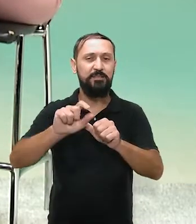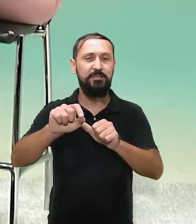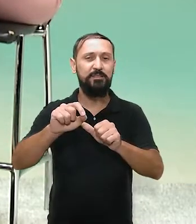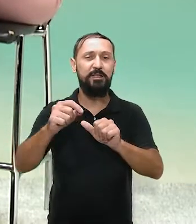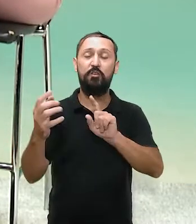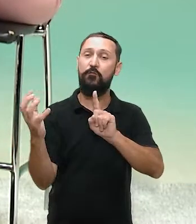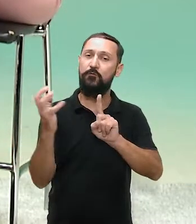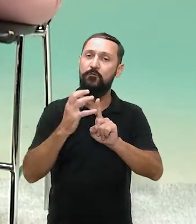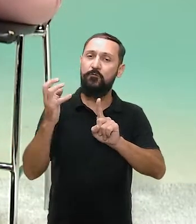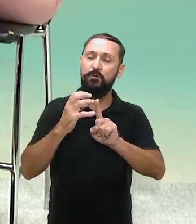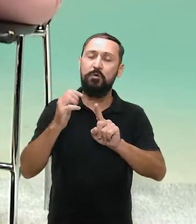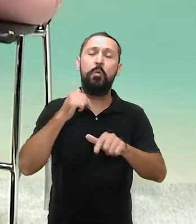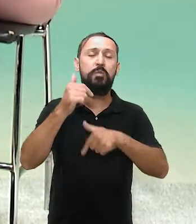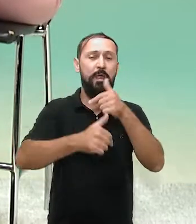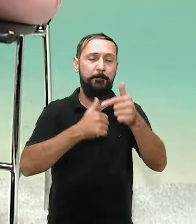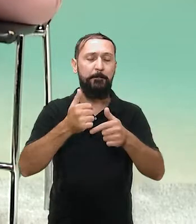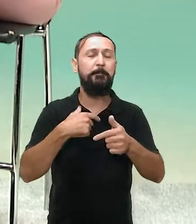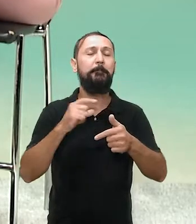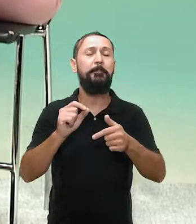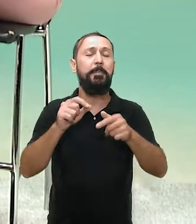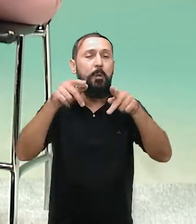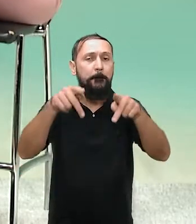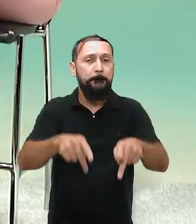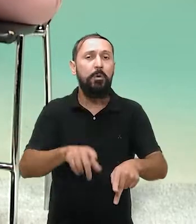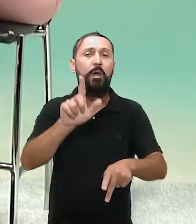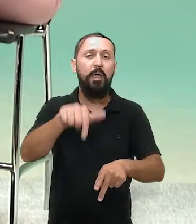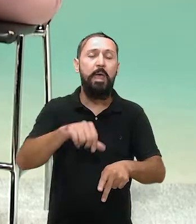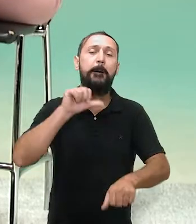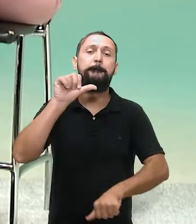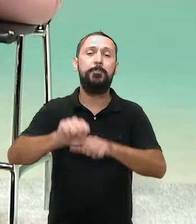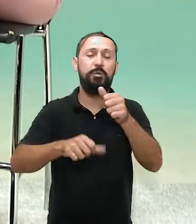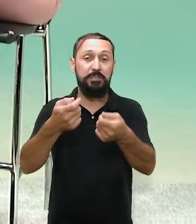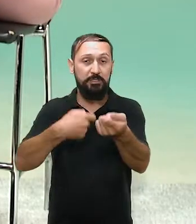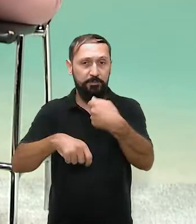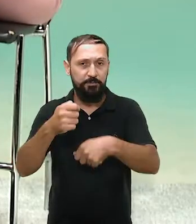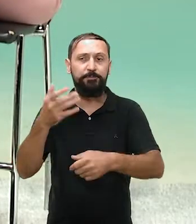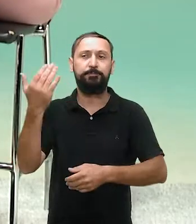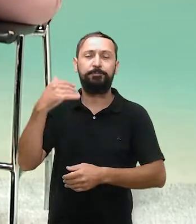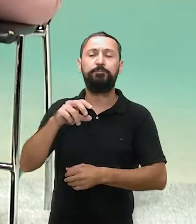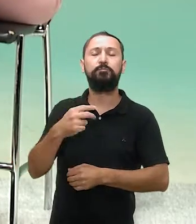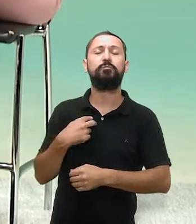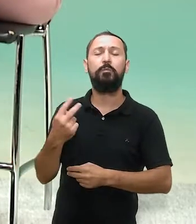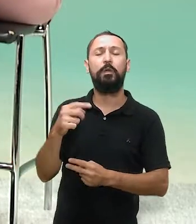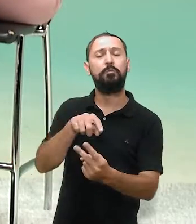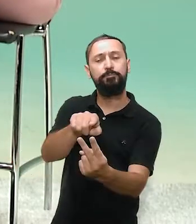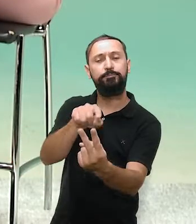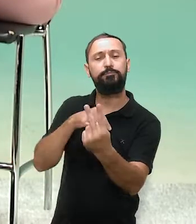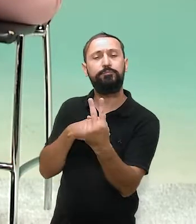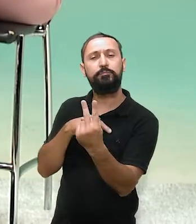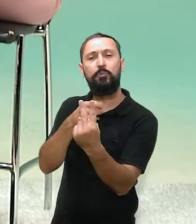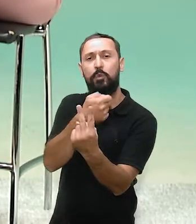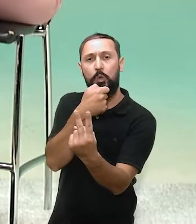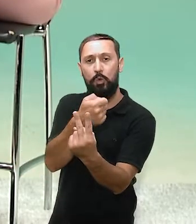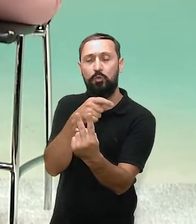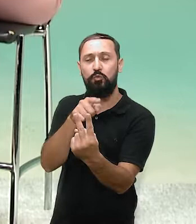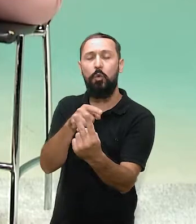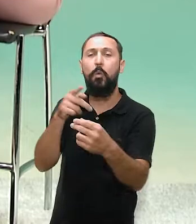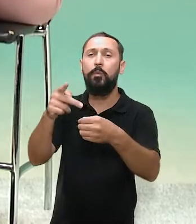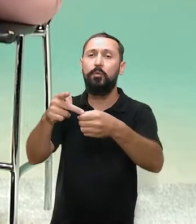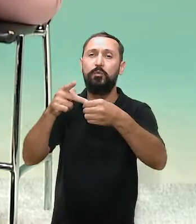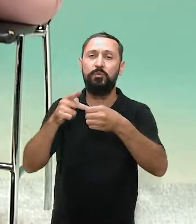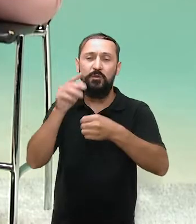e vai inovar todo o serviço público no Brasil foi a reforma administrativa. Na oportunidade, eu entrevistei quem? O